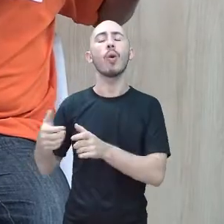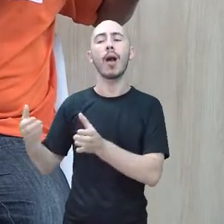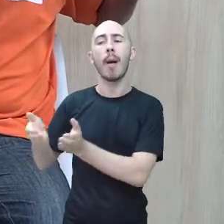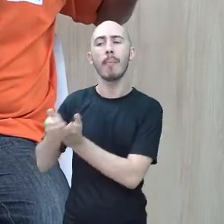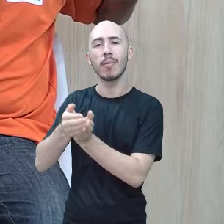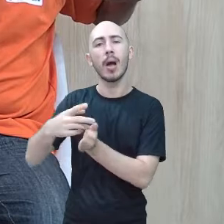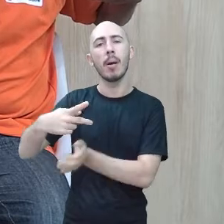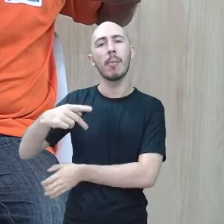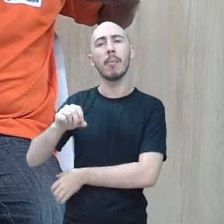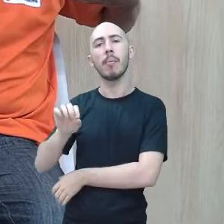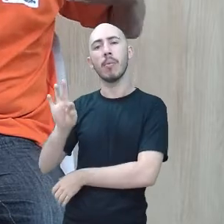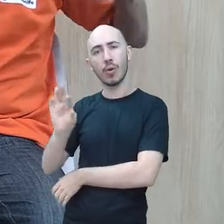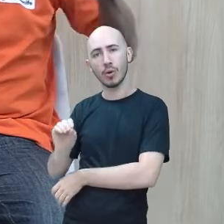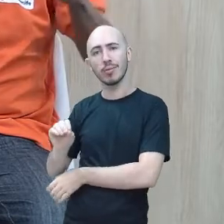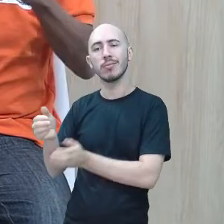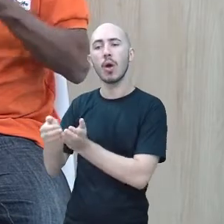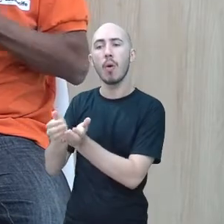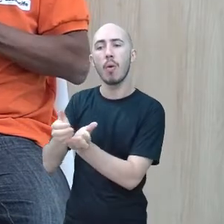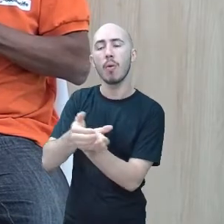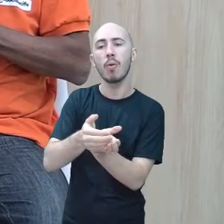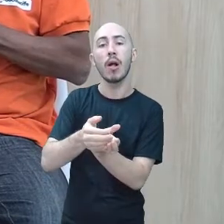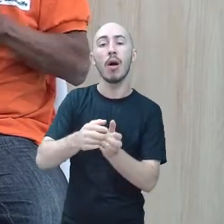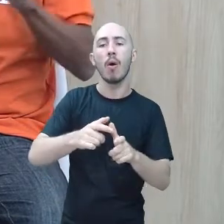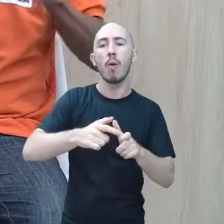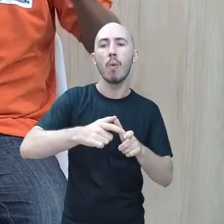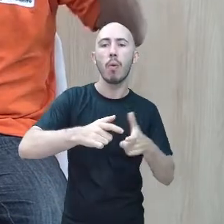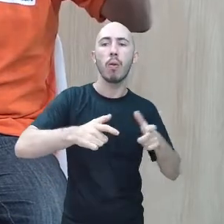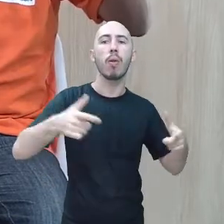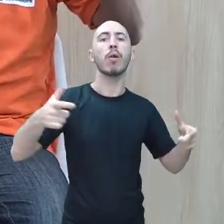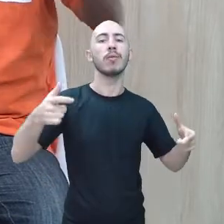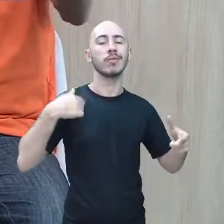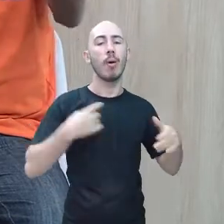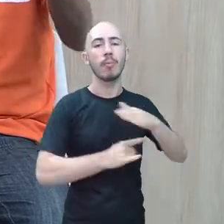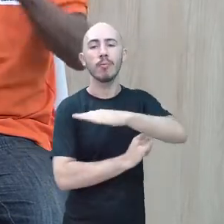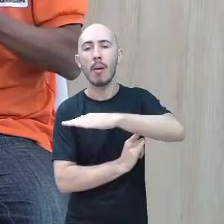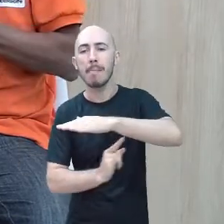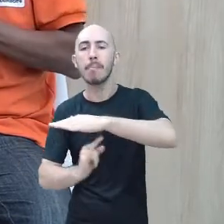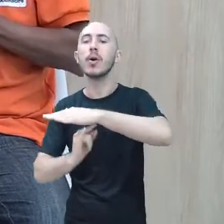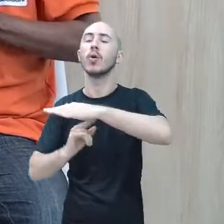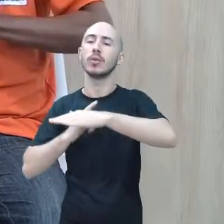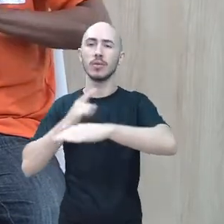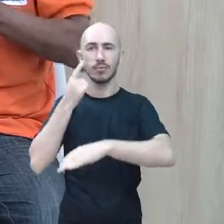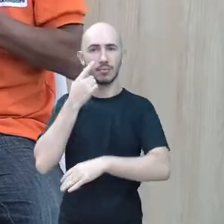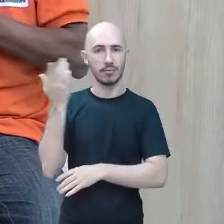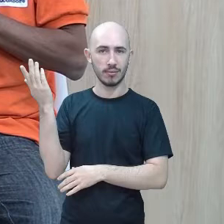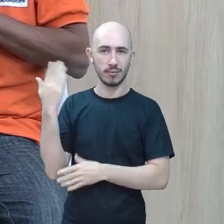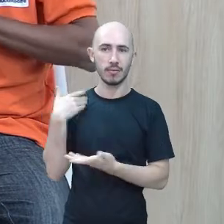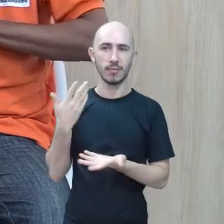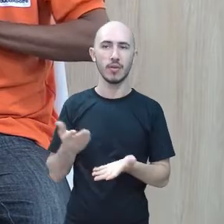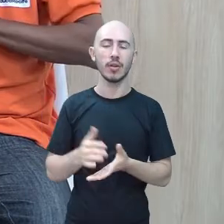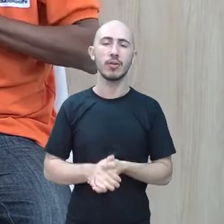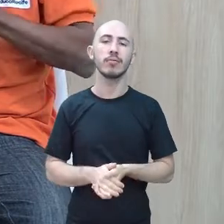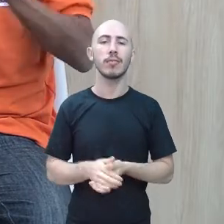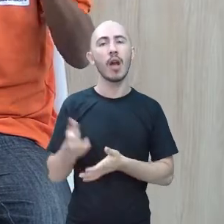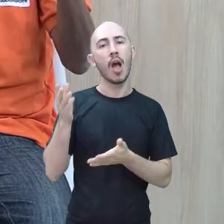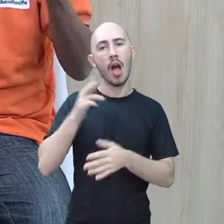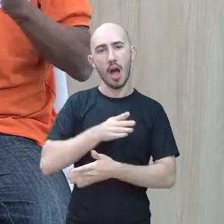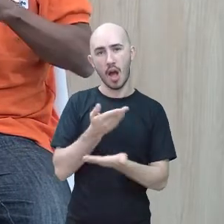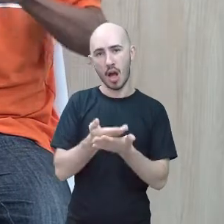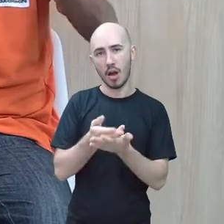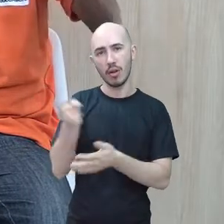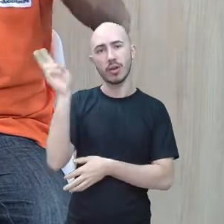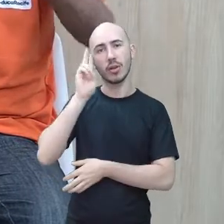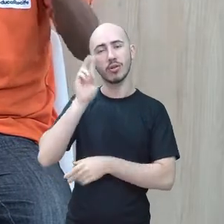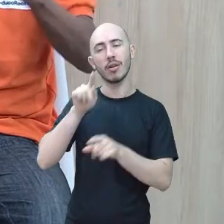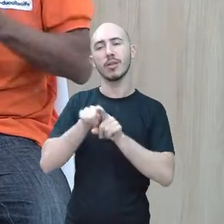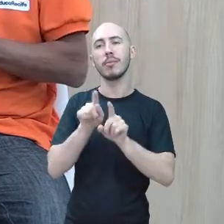vem tomando o segmento que a gente vê ali, tá? As pontes, que vocês já viram, estão vendo nas aulas de história aqui, muito